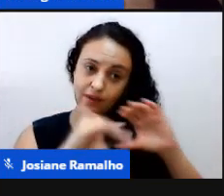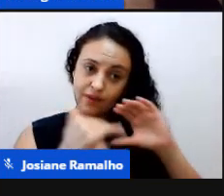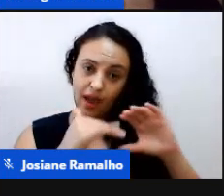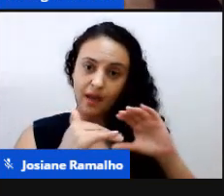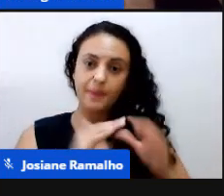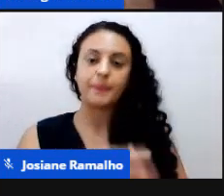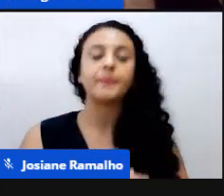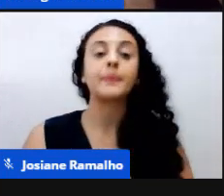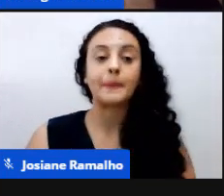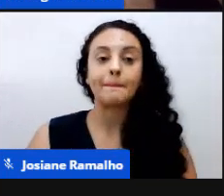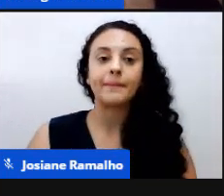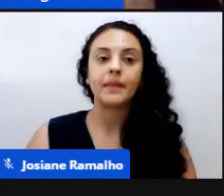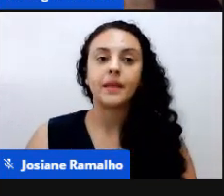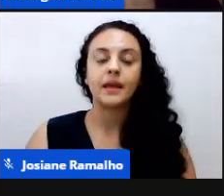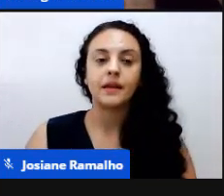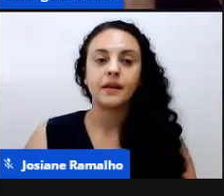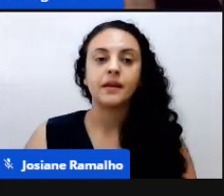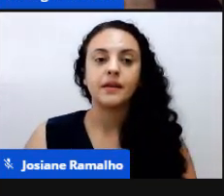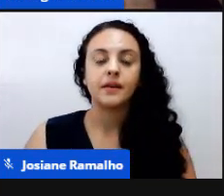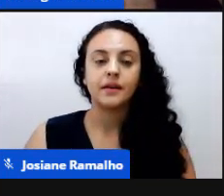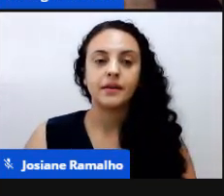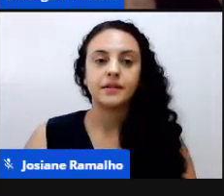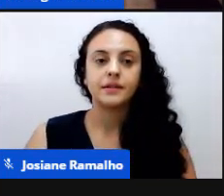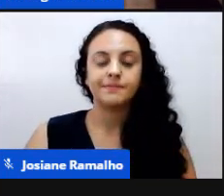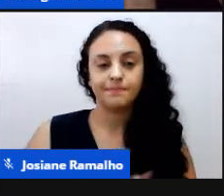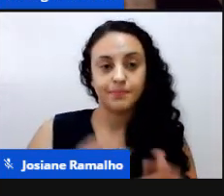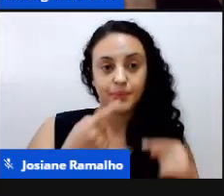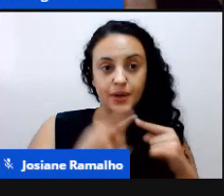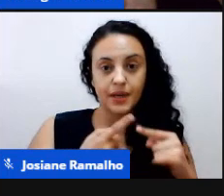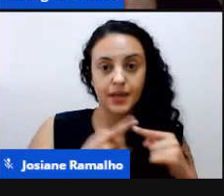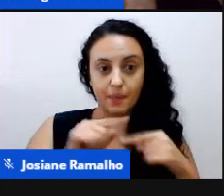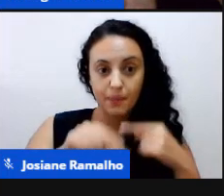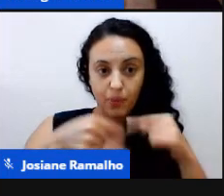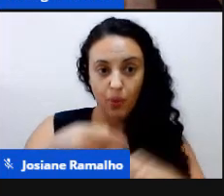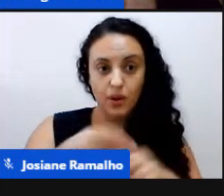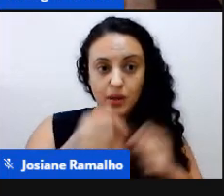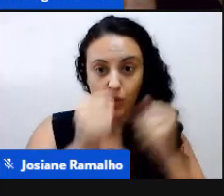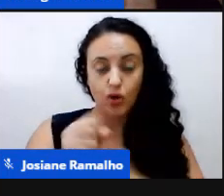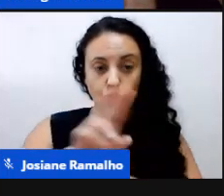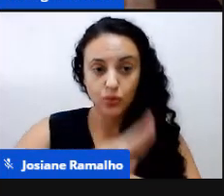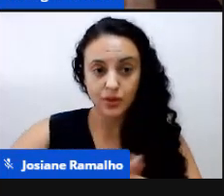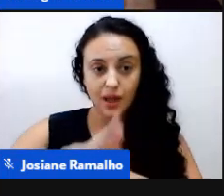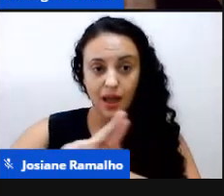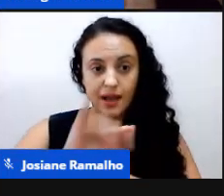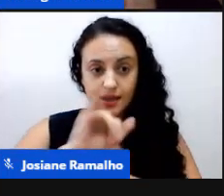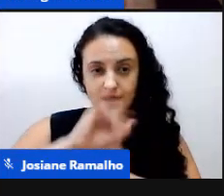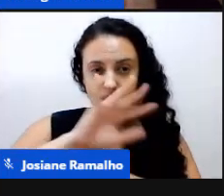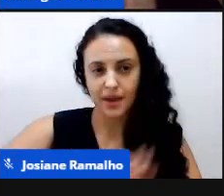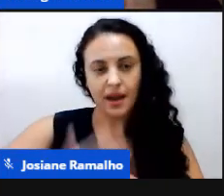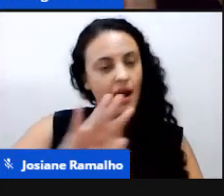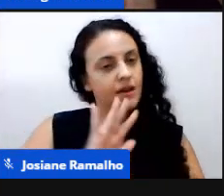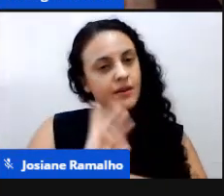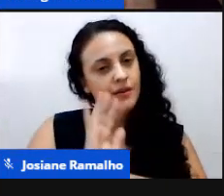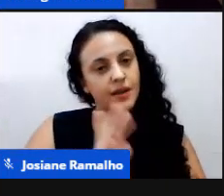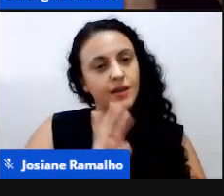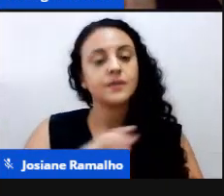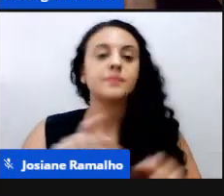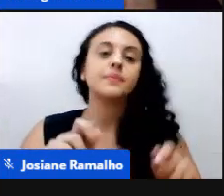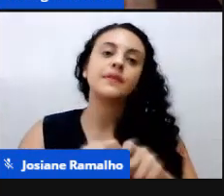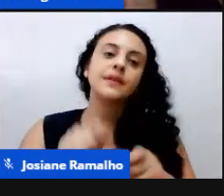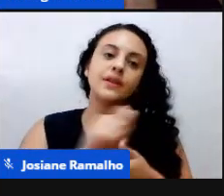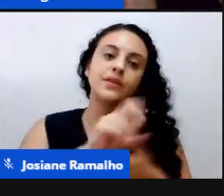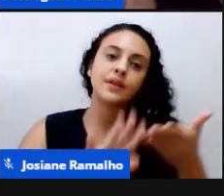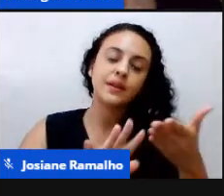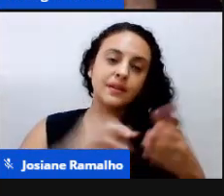Futuramente, em um possível retorno, vocês podem estar utilizando esse acervo para estar realizando essas atividades dentro das